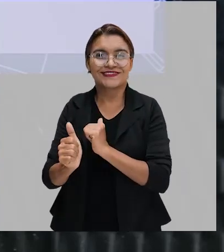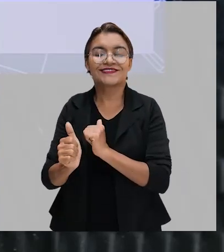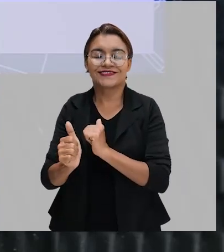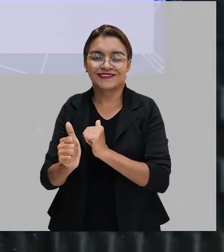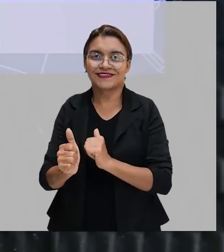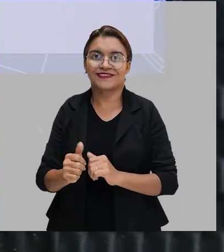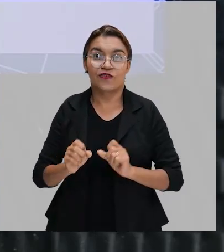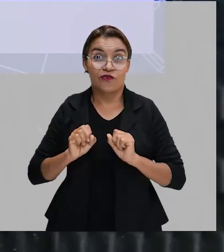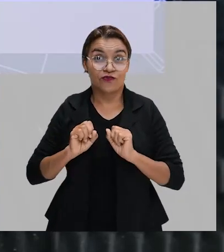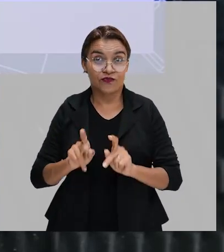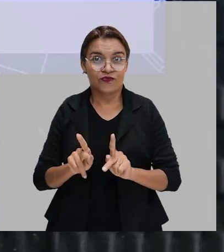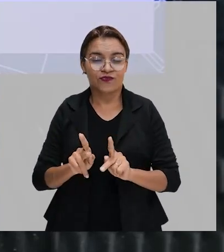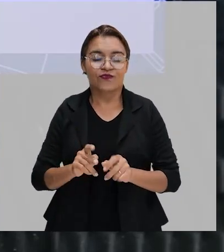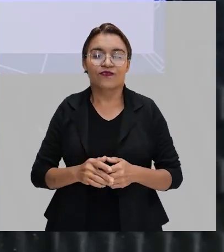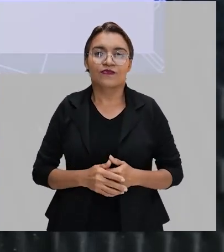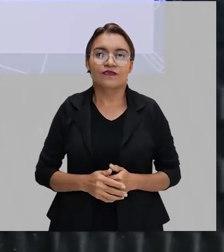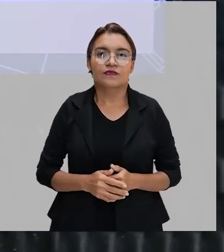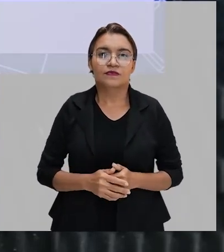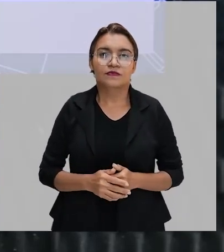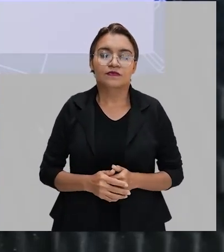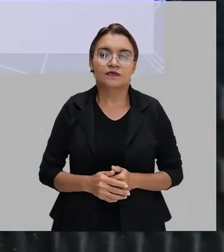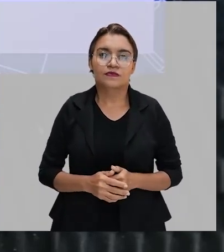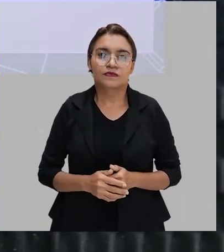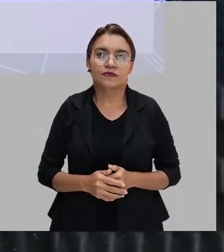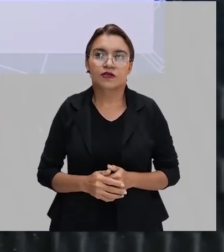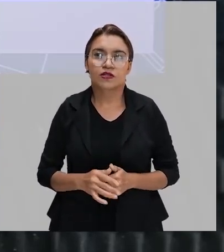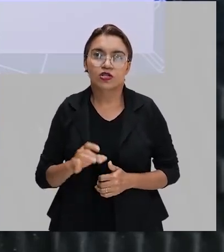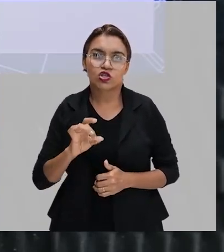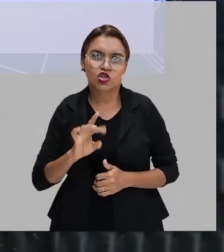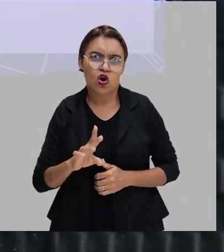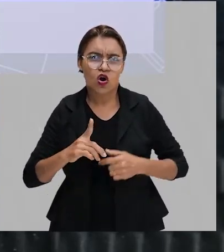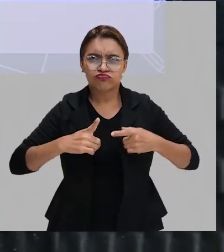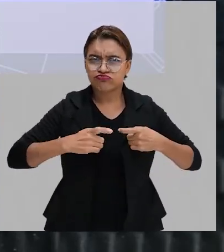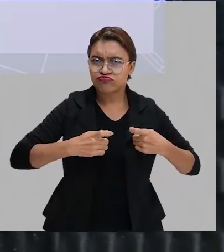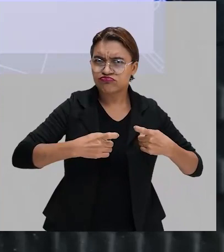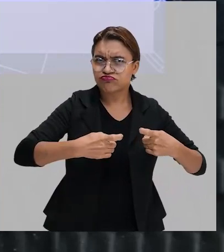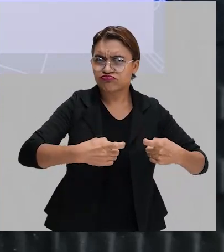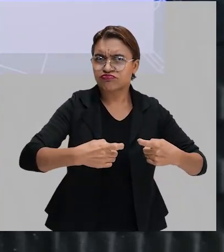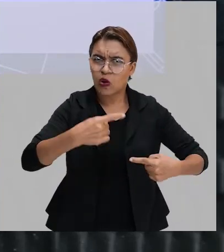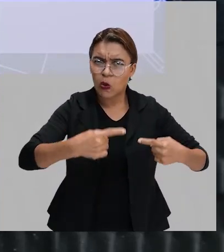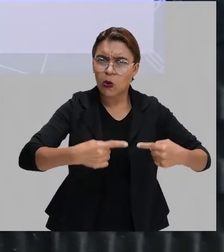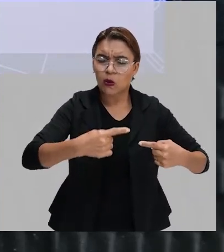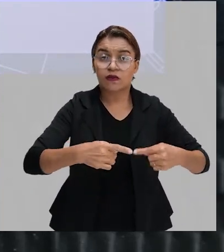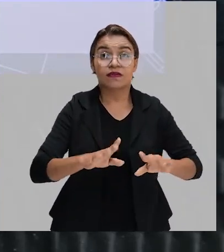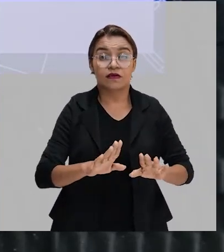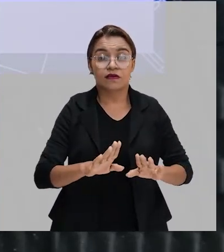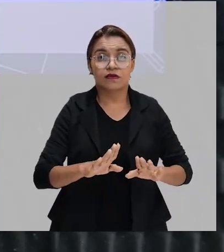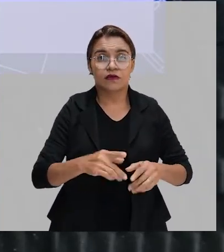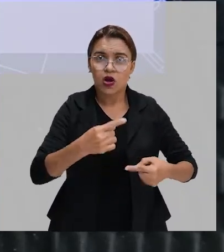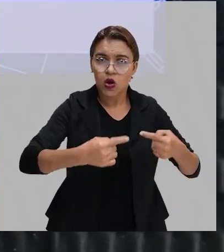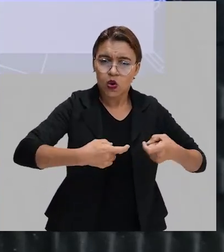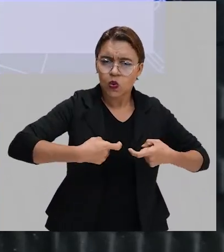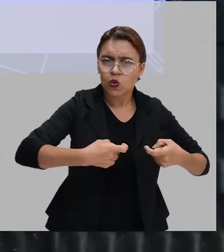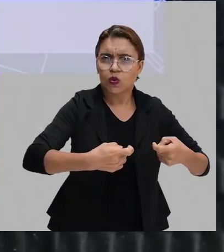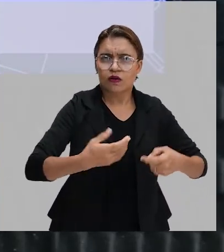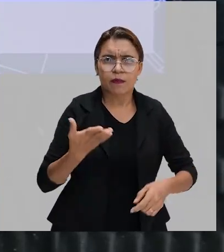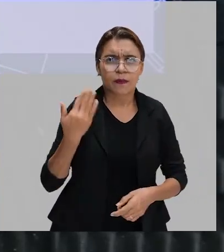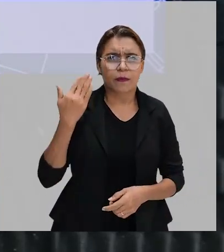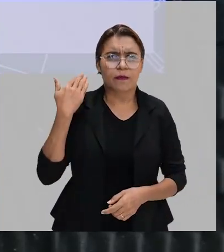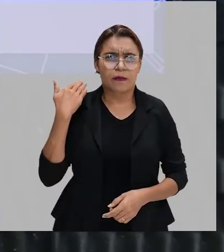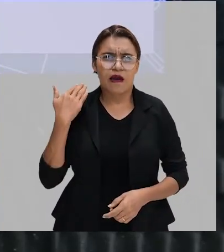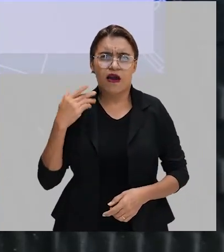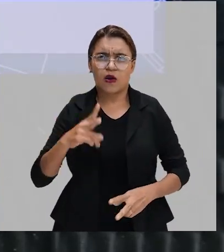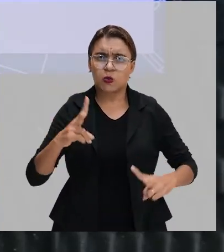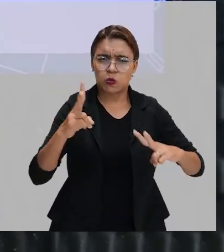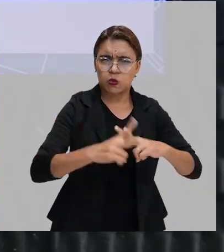esportivização. E não mais tanto do guerrear. O guerrear antigamente tinha muito a ver do corpo